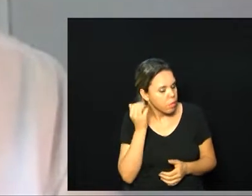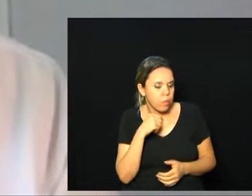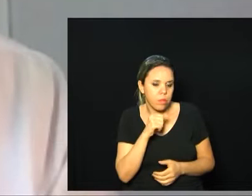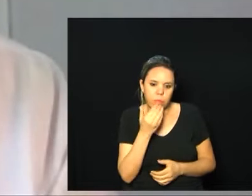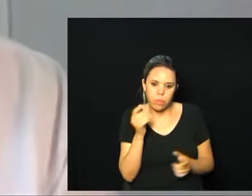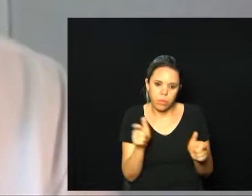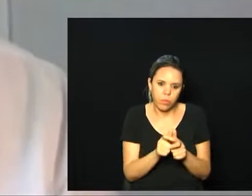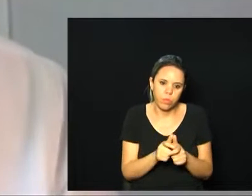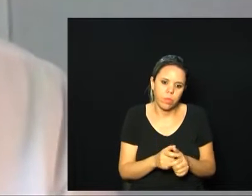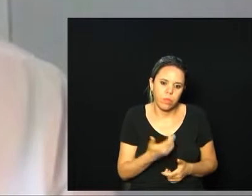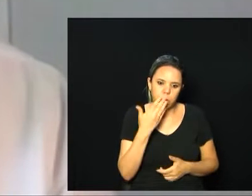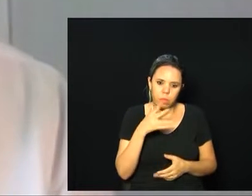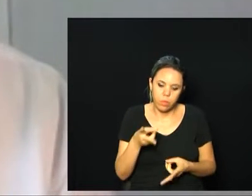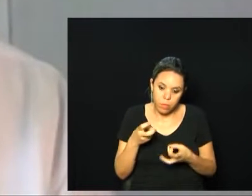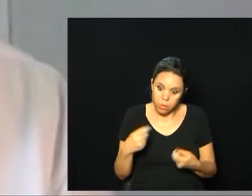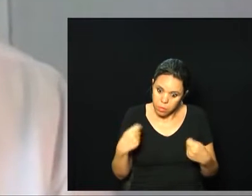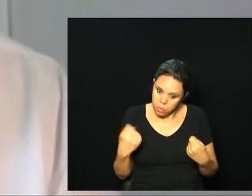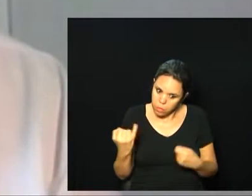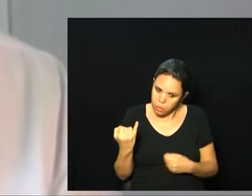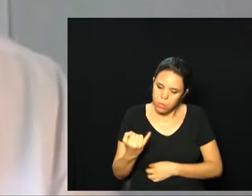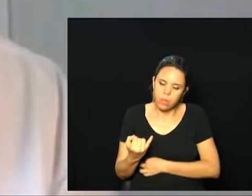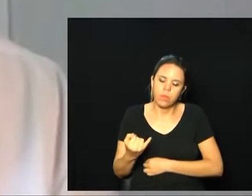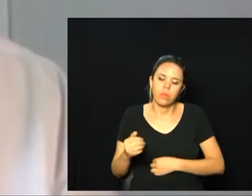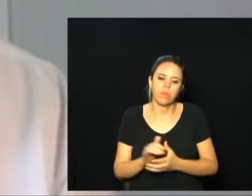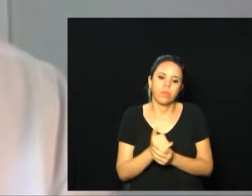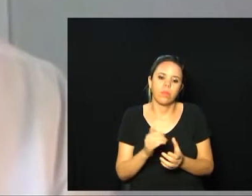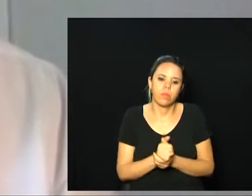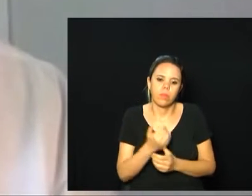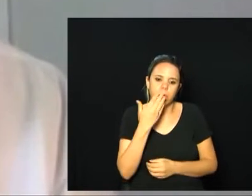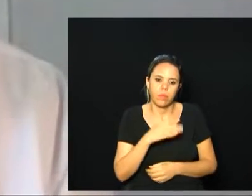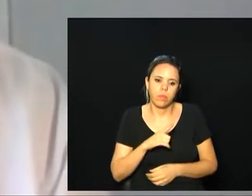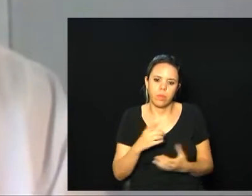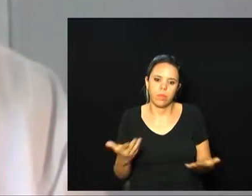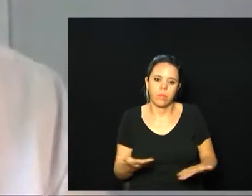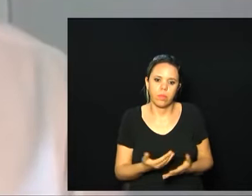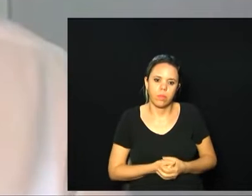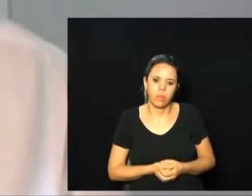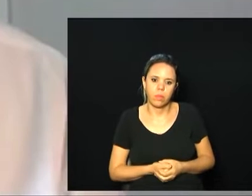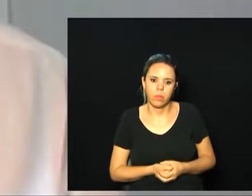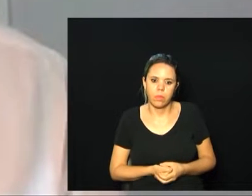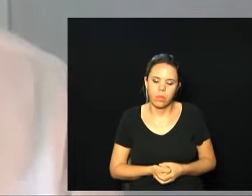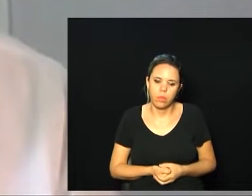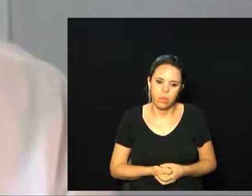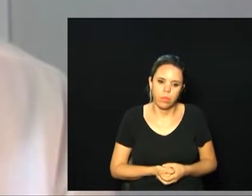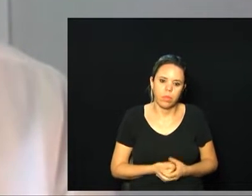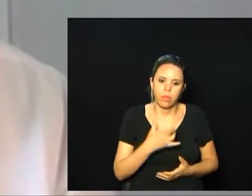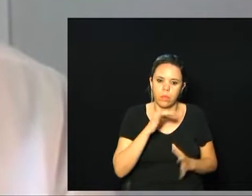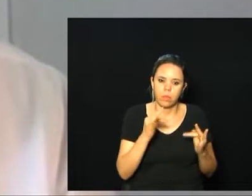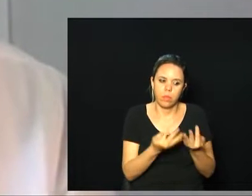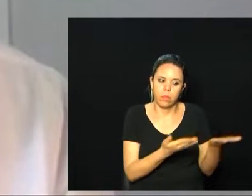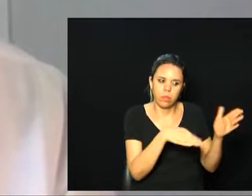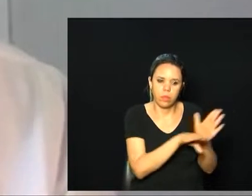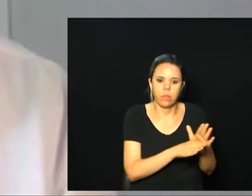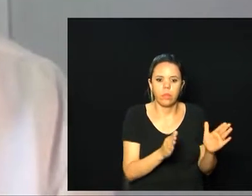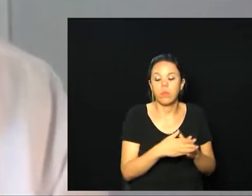pedindo menos. As crianças já estão percebendo que elas têm que lavar a mão e as crianças estão agora falando para os pais lavarem as mãos. Na hora que chega em